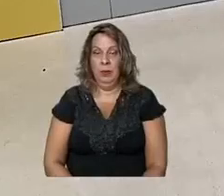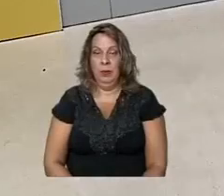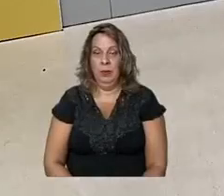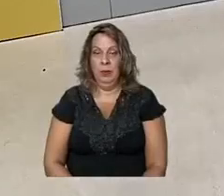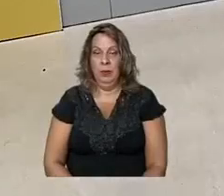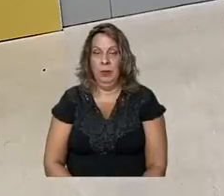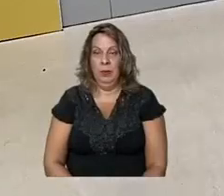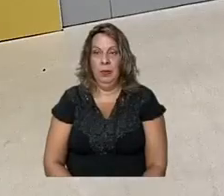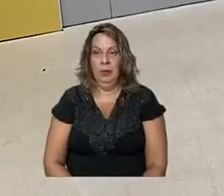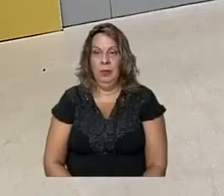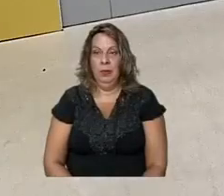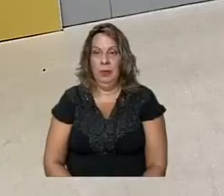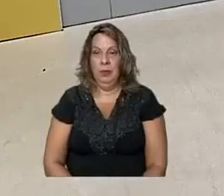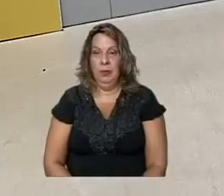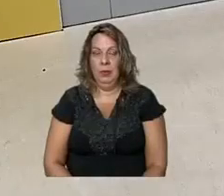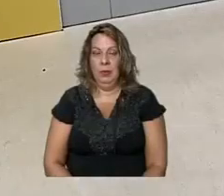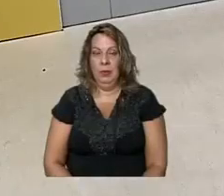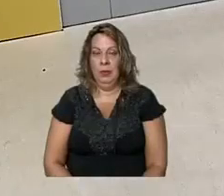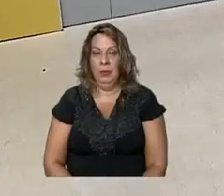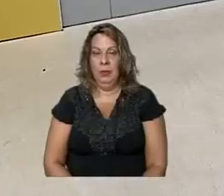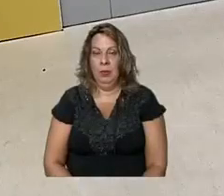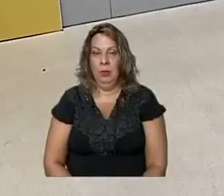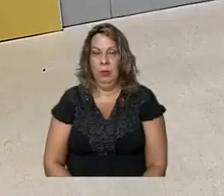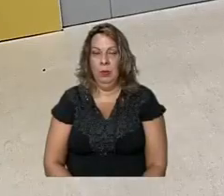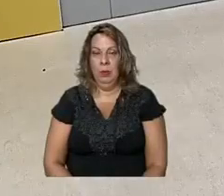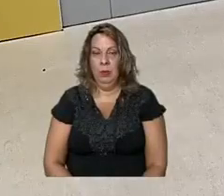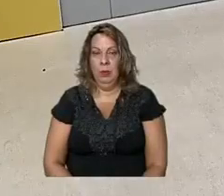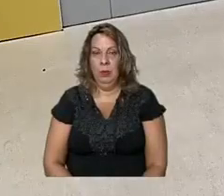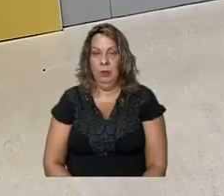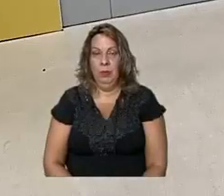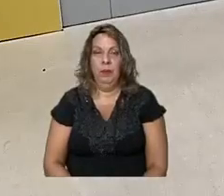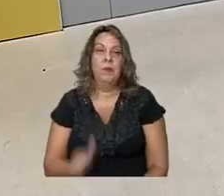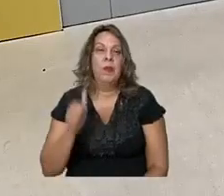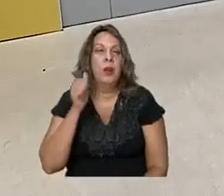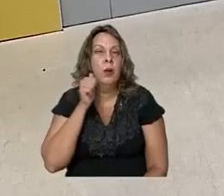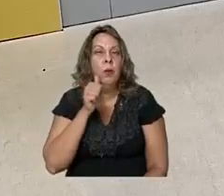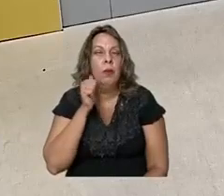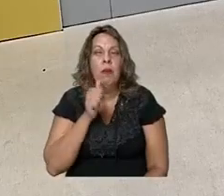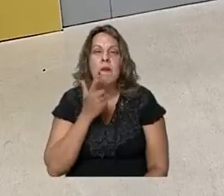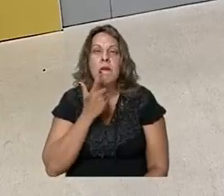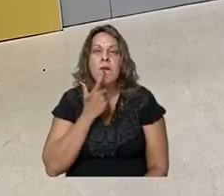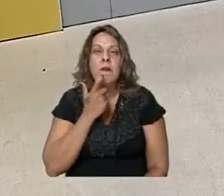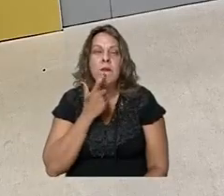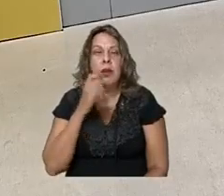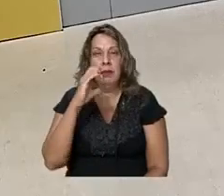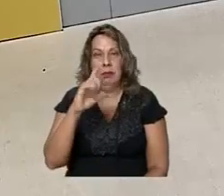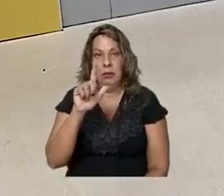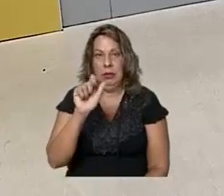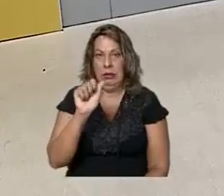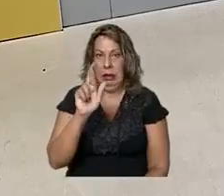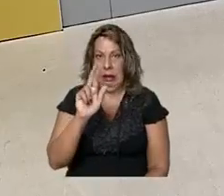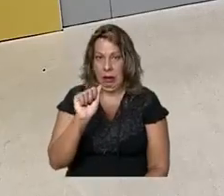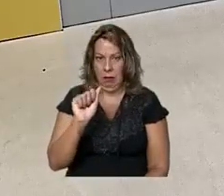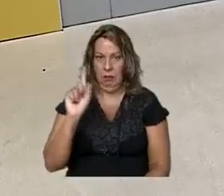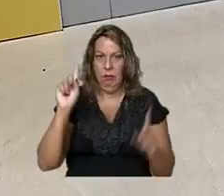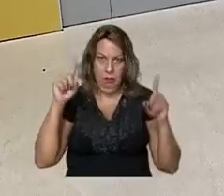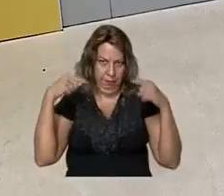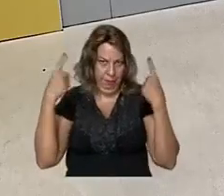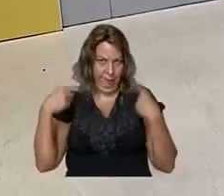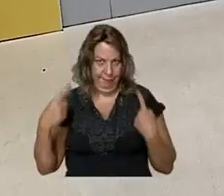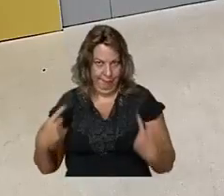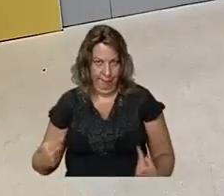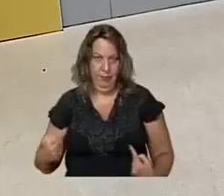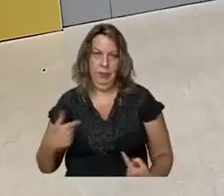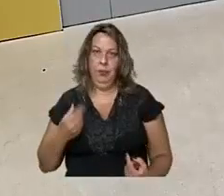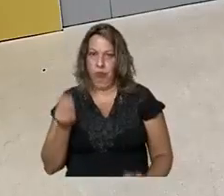A Clara já com 7 aí no painel. 59, Rose. Aí, Kátia, já vem com 59,